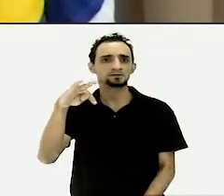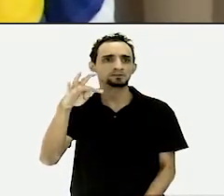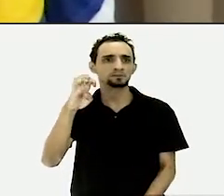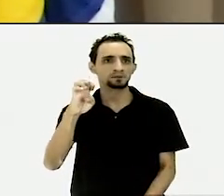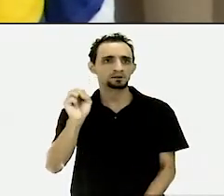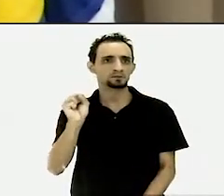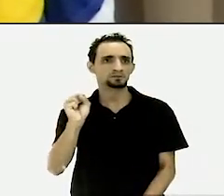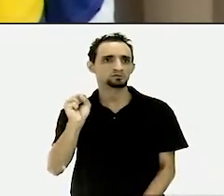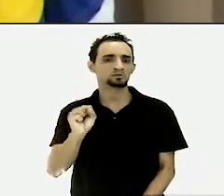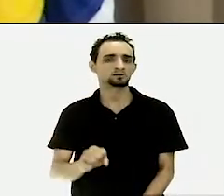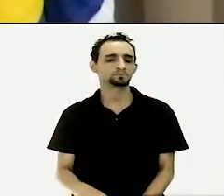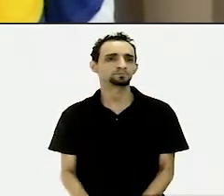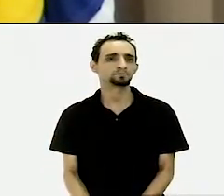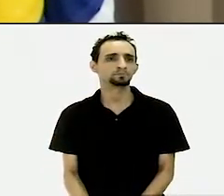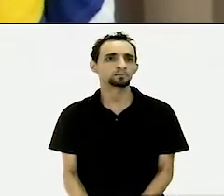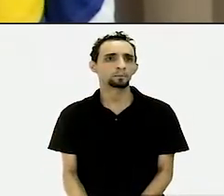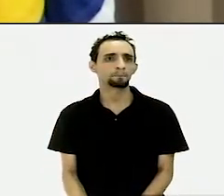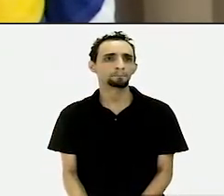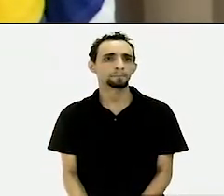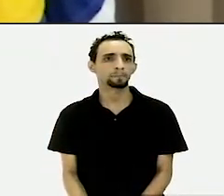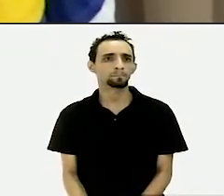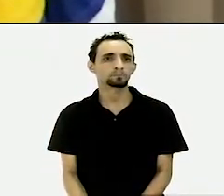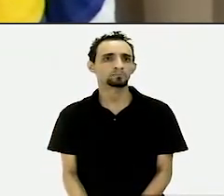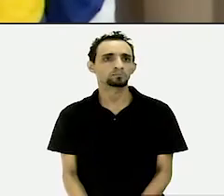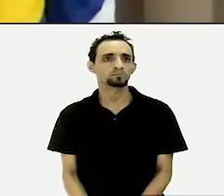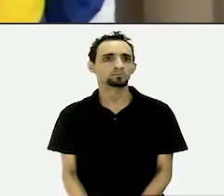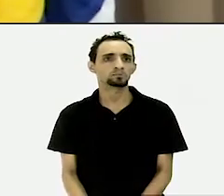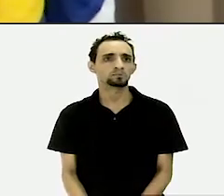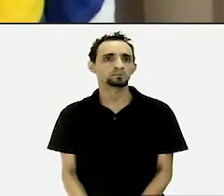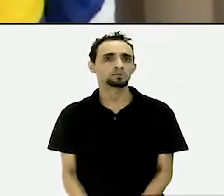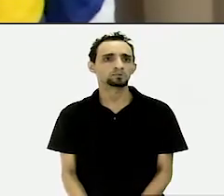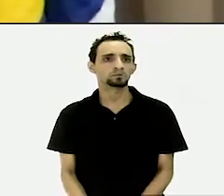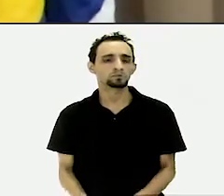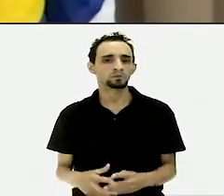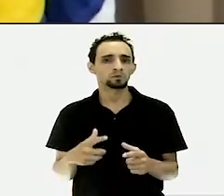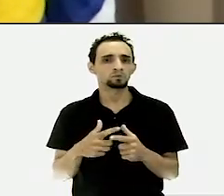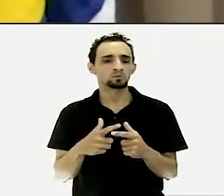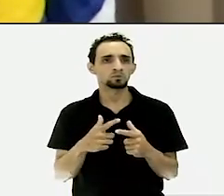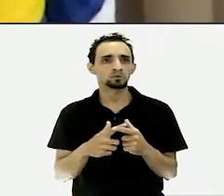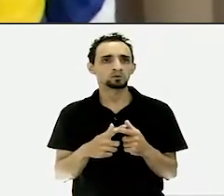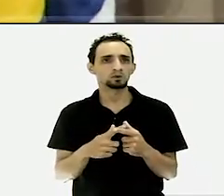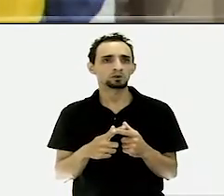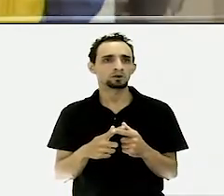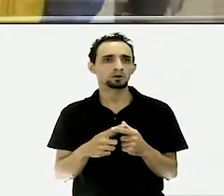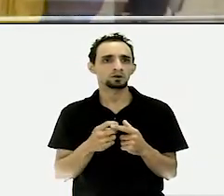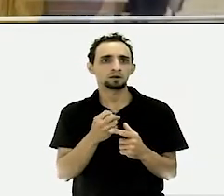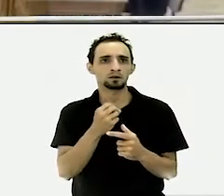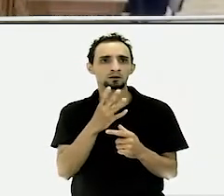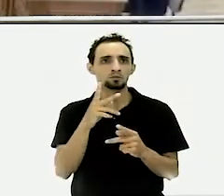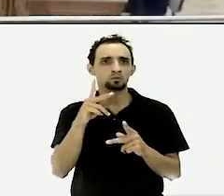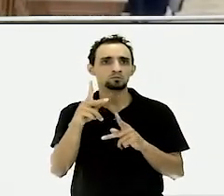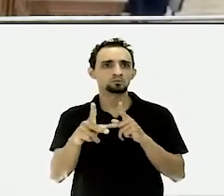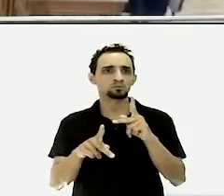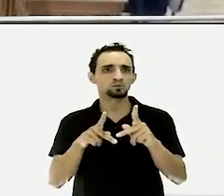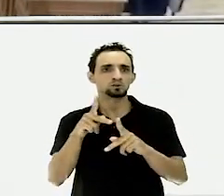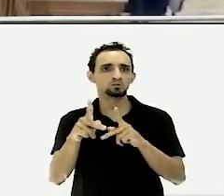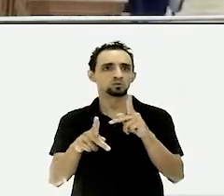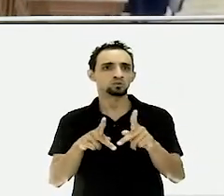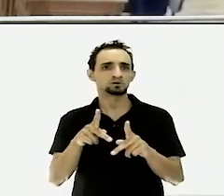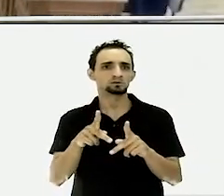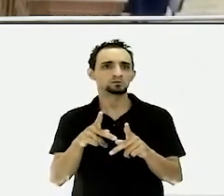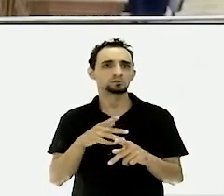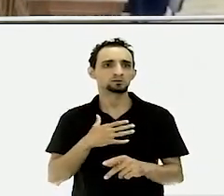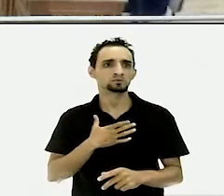teve parceria de várias pessoas, da equipe inteira, né? De vocês. Isso. Como vocês tinham pedido,